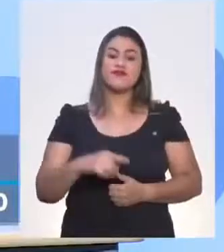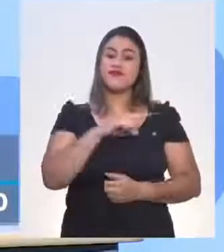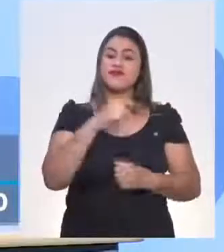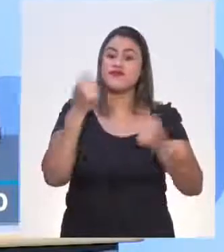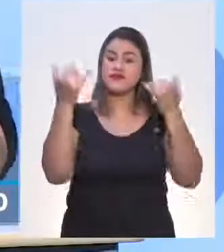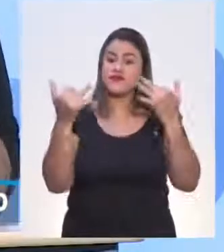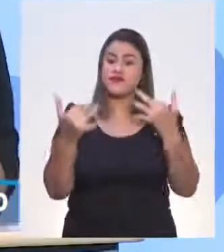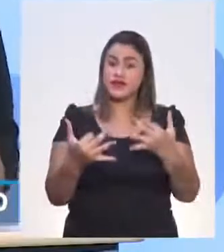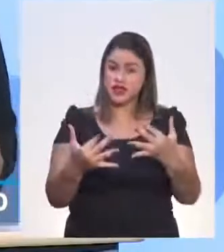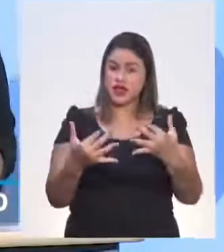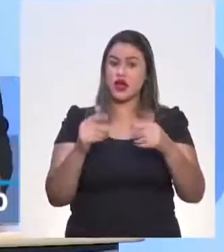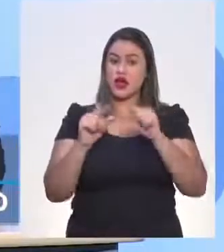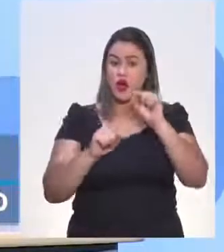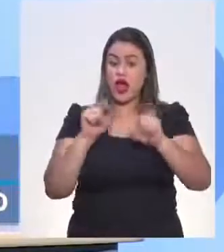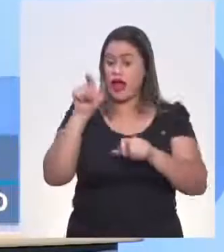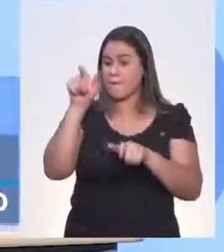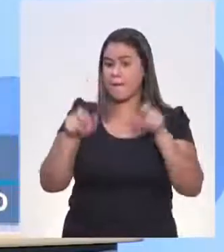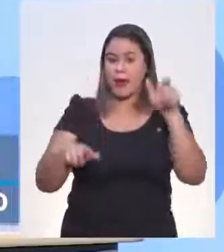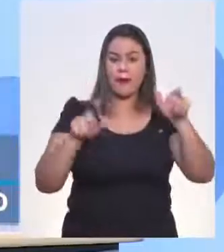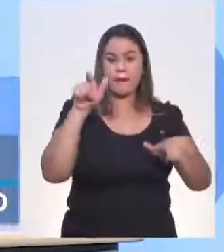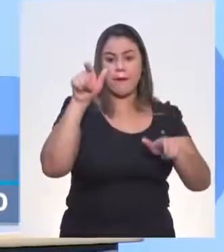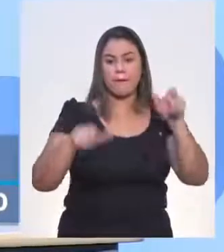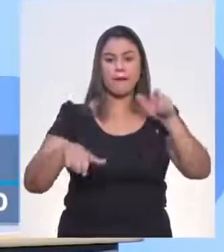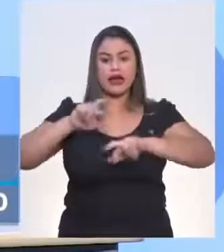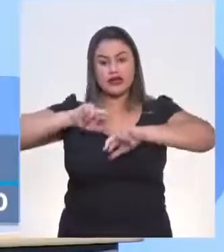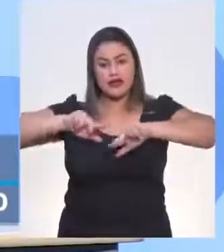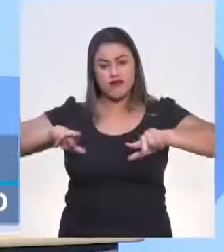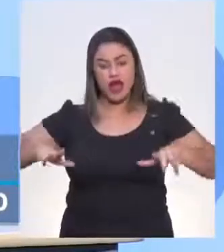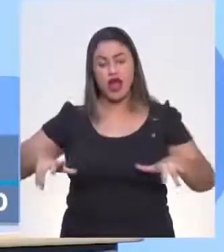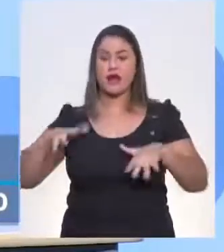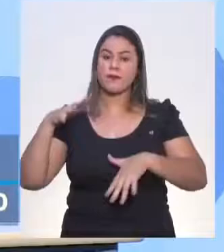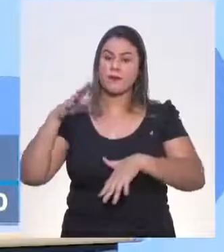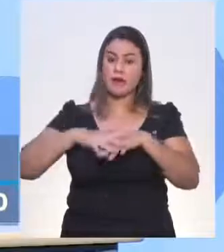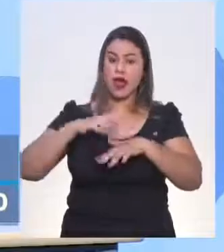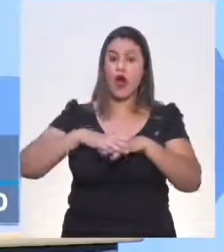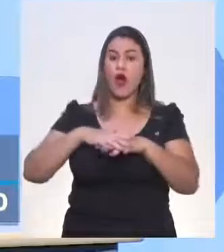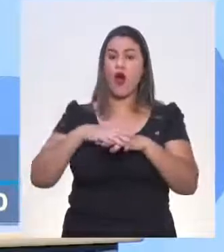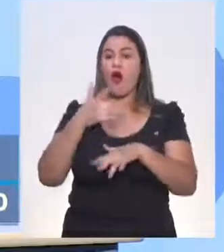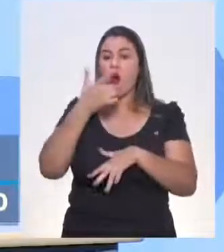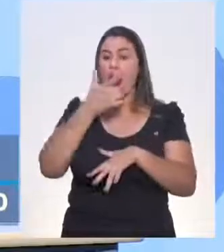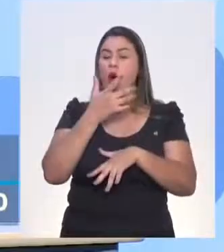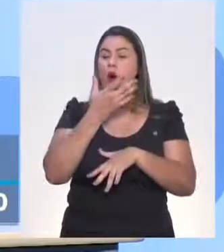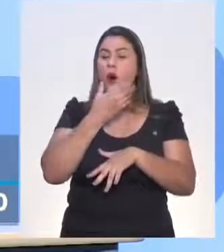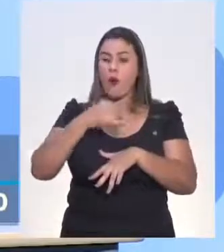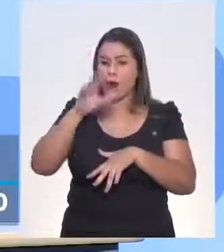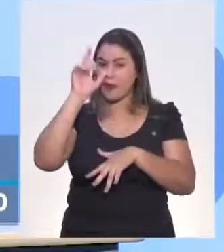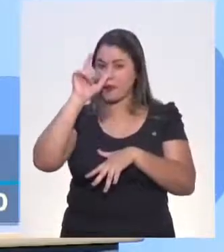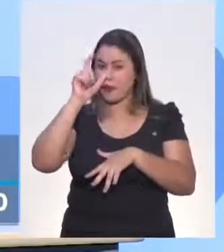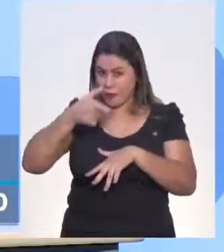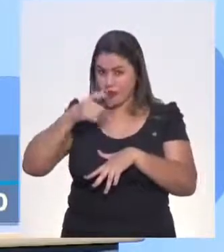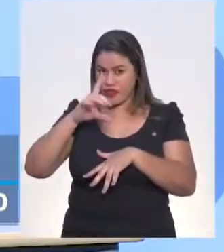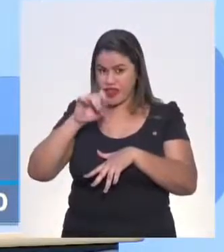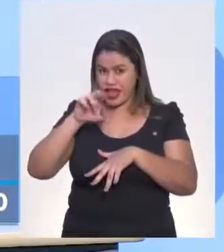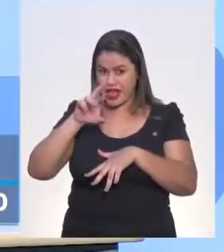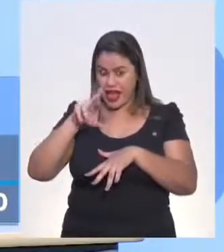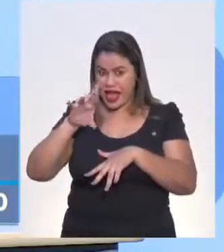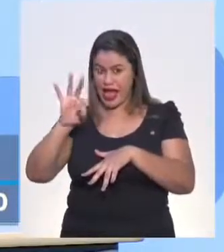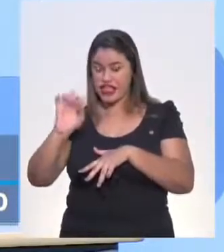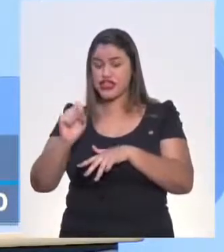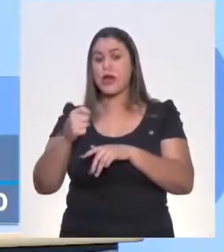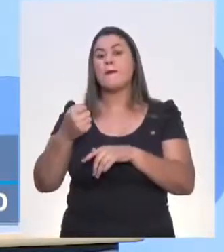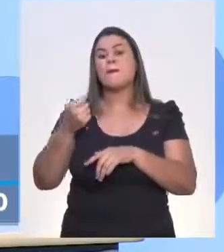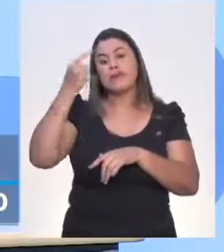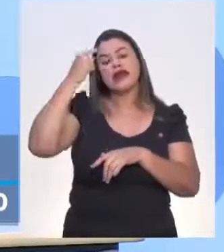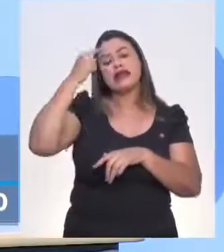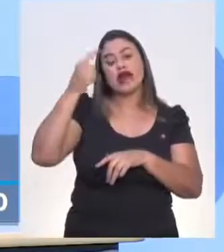seguinte, os seres matemáticos, que na concepção do Descartes eram os números, a reta